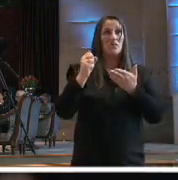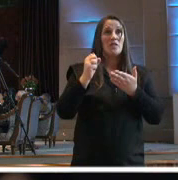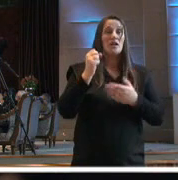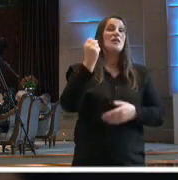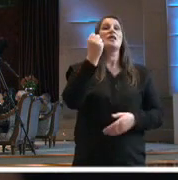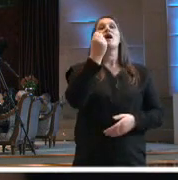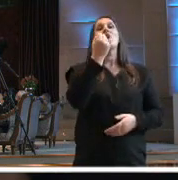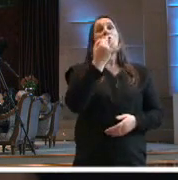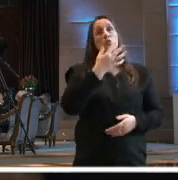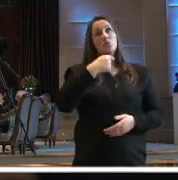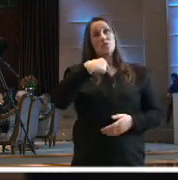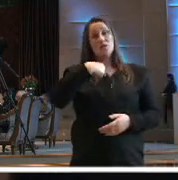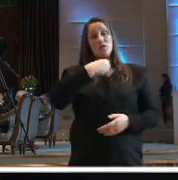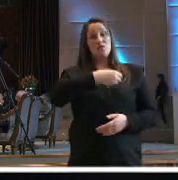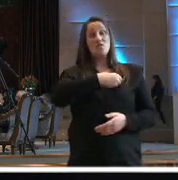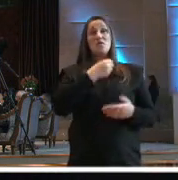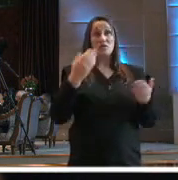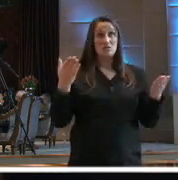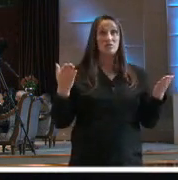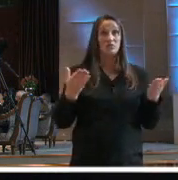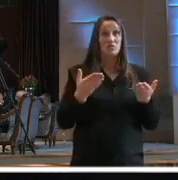alguns que eu estou vivendo hoje.